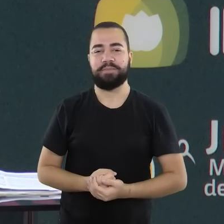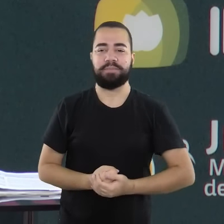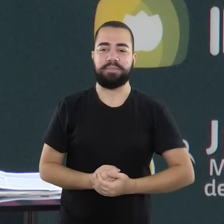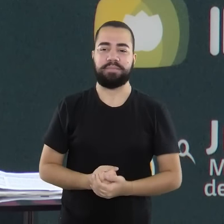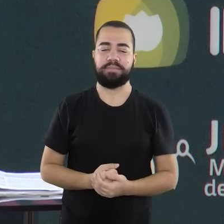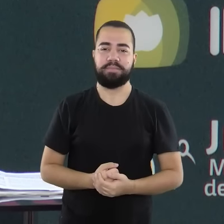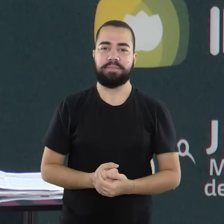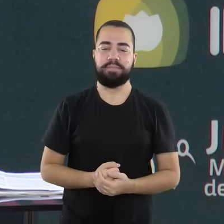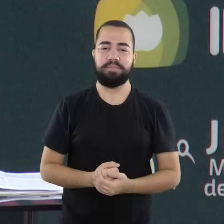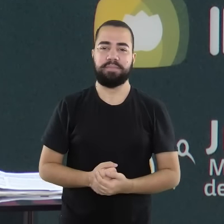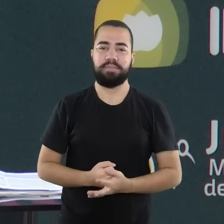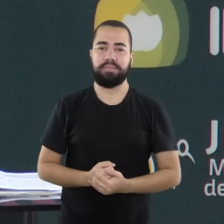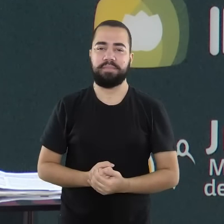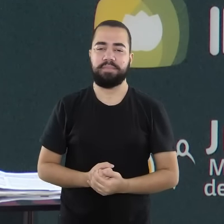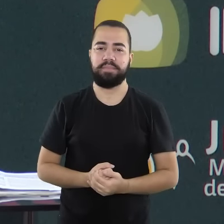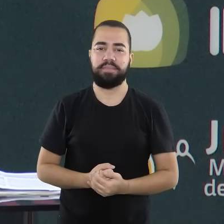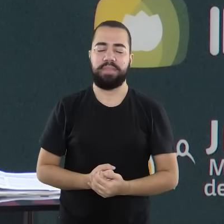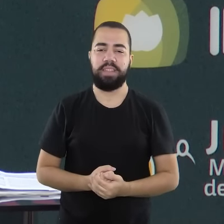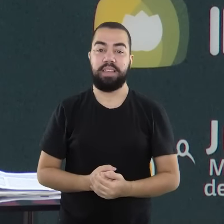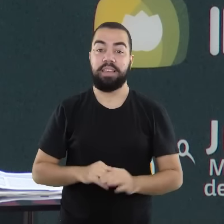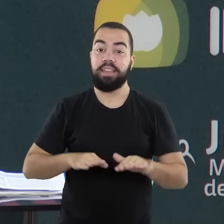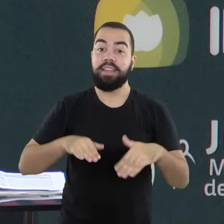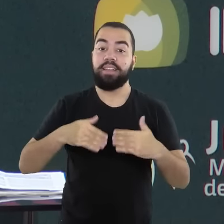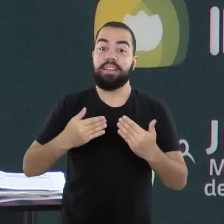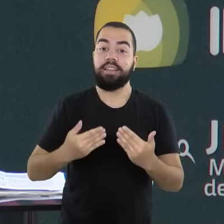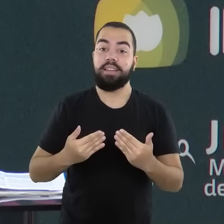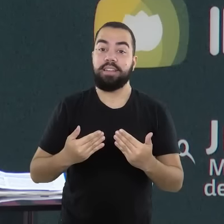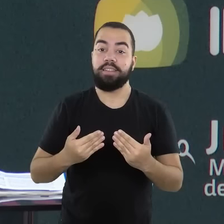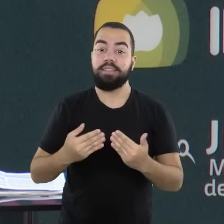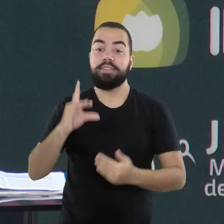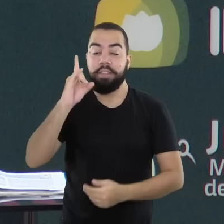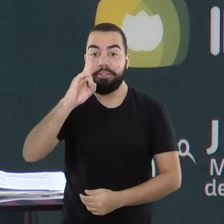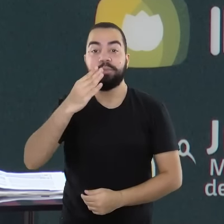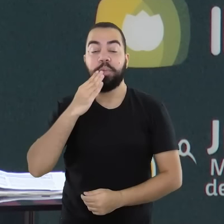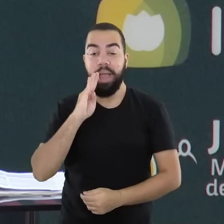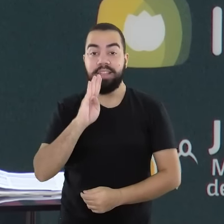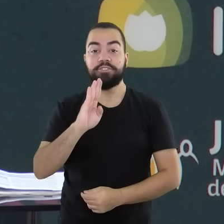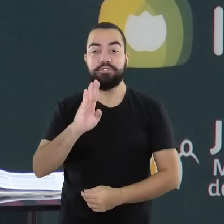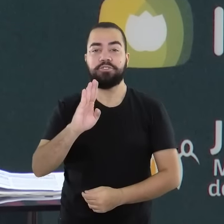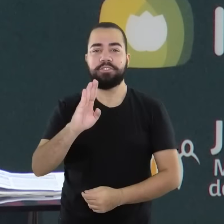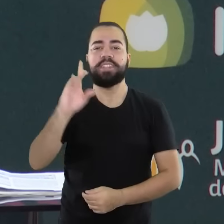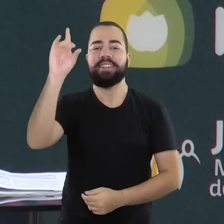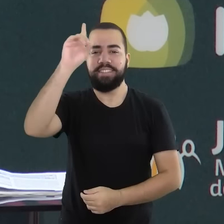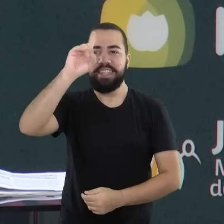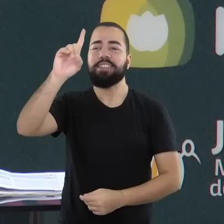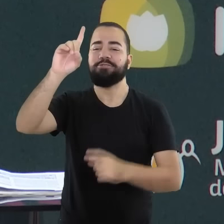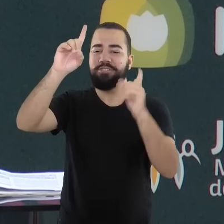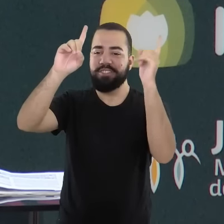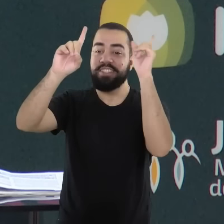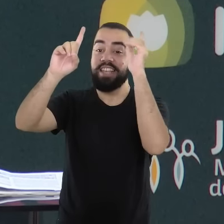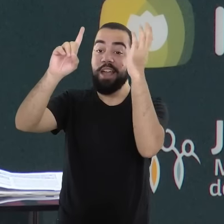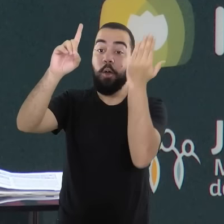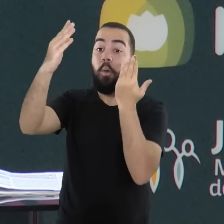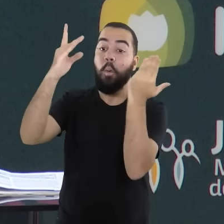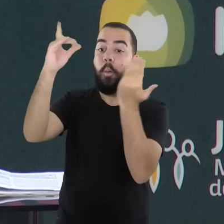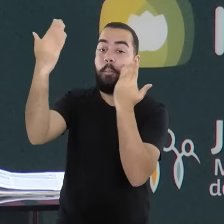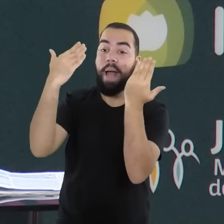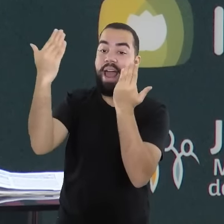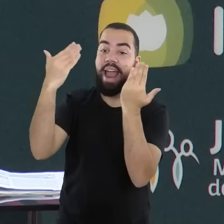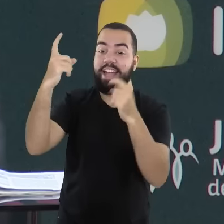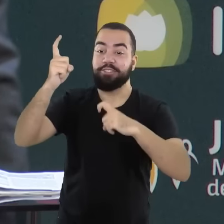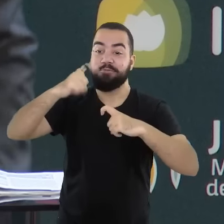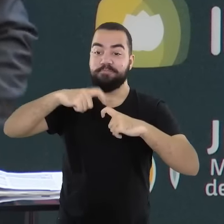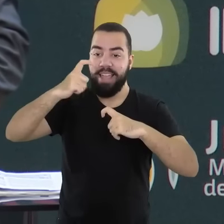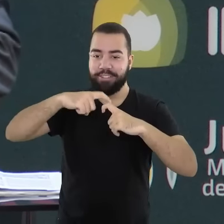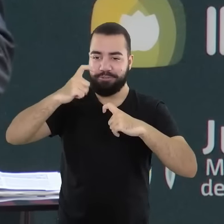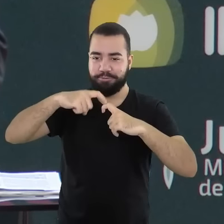E você sabe que essas promessas foram feitas por Deus. Ele é o médico. É Ele que